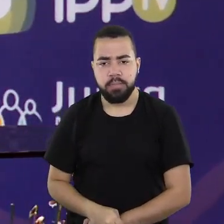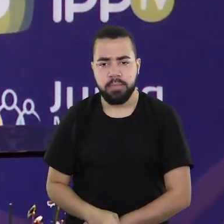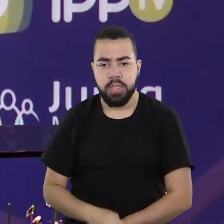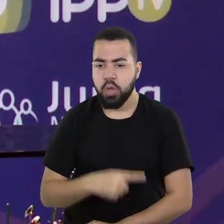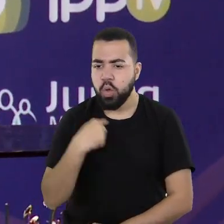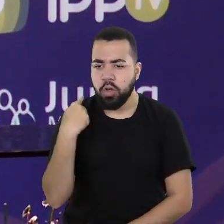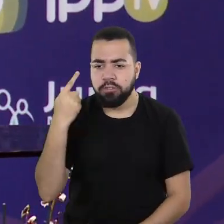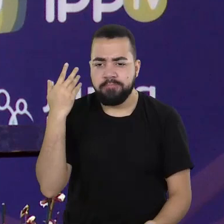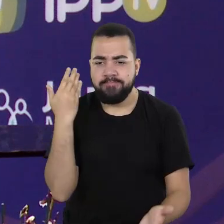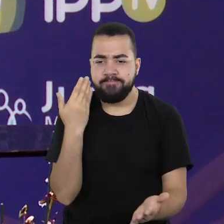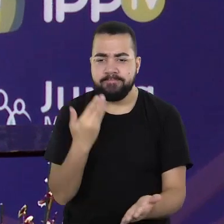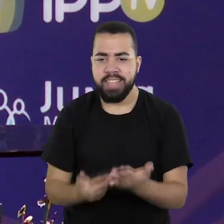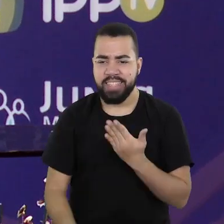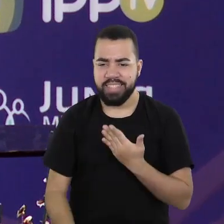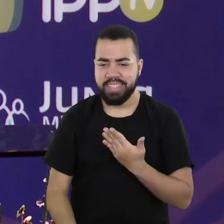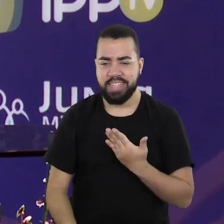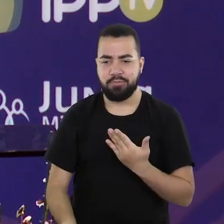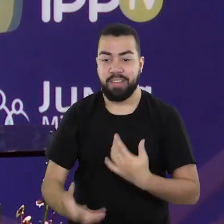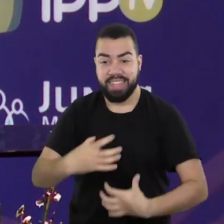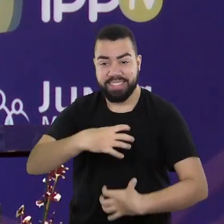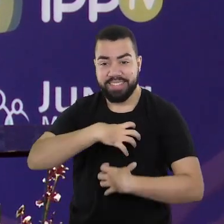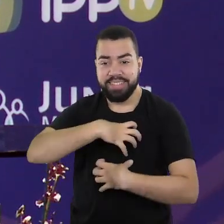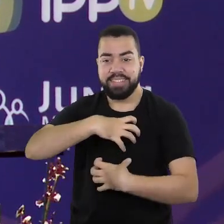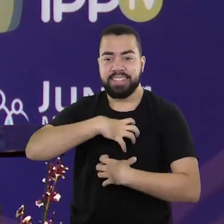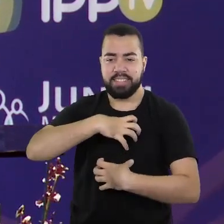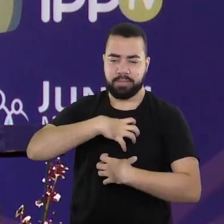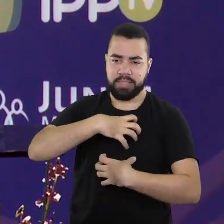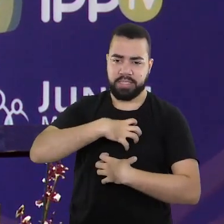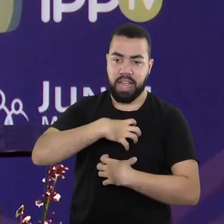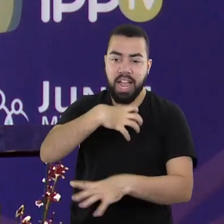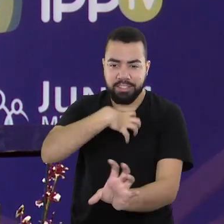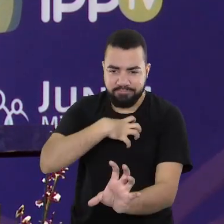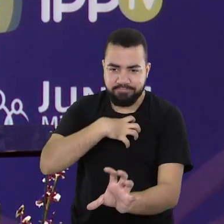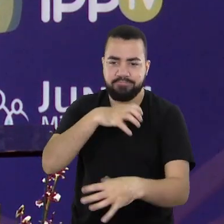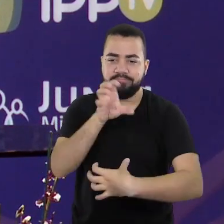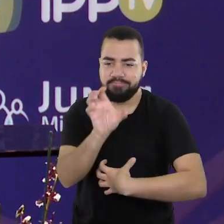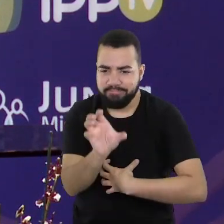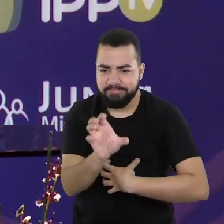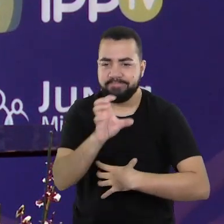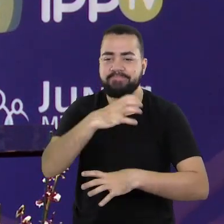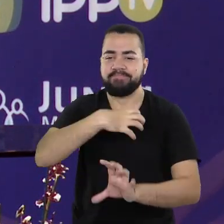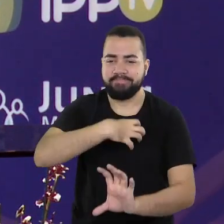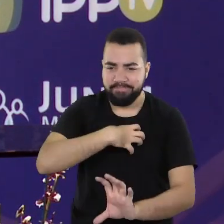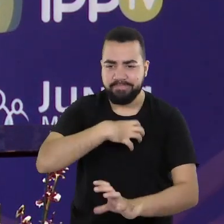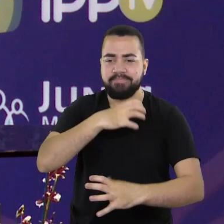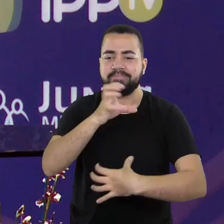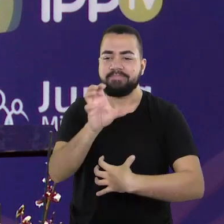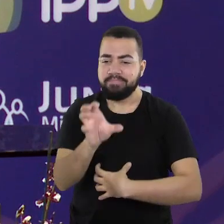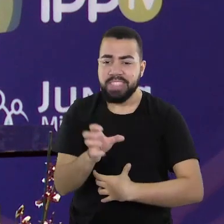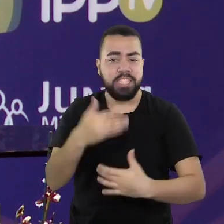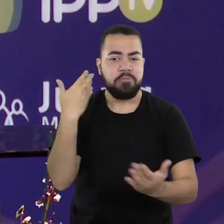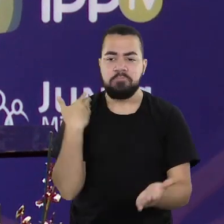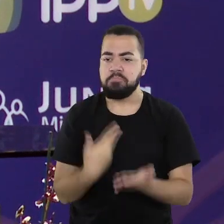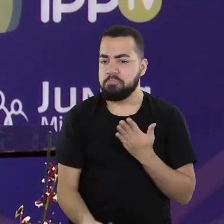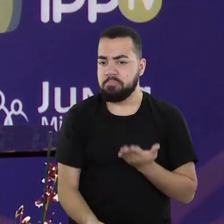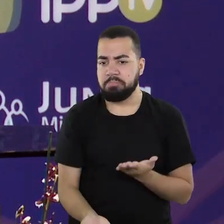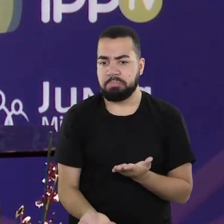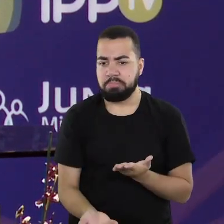Nós perdemos a capacidade de sentir o que o outro está sentindo, o outro, aquilo que o outro está precisando.